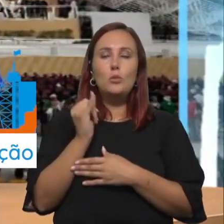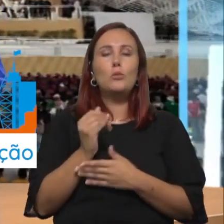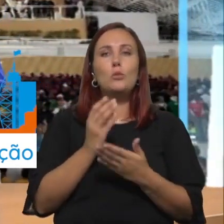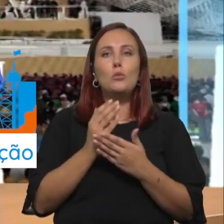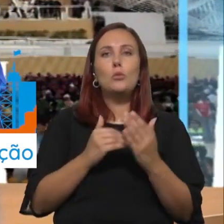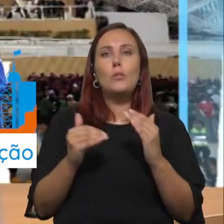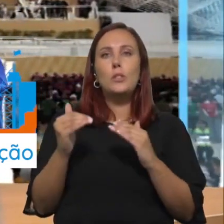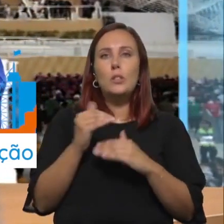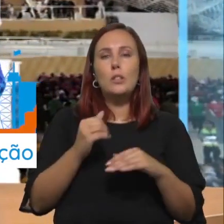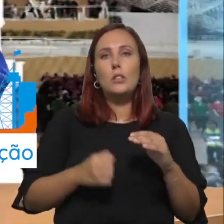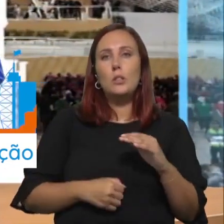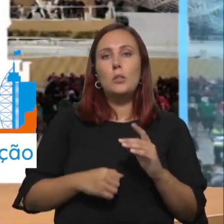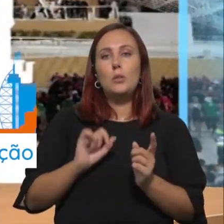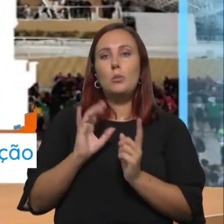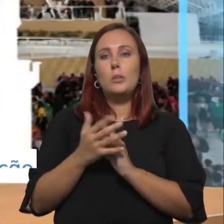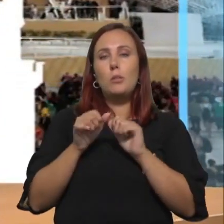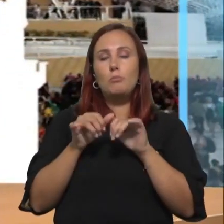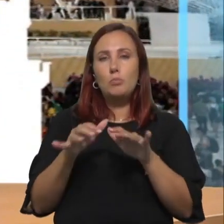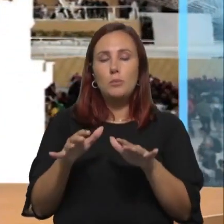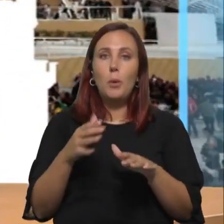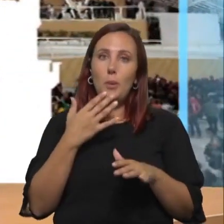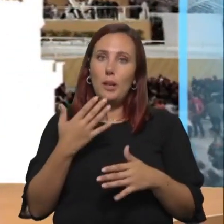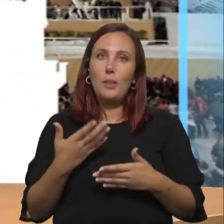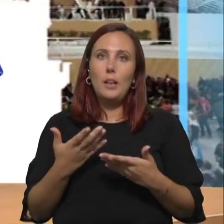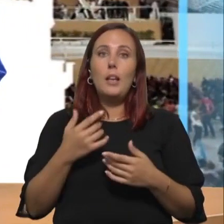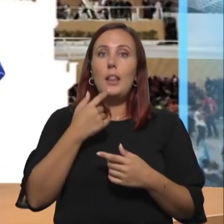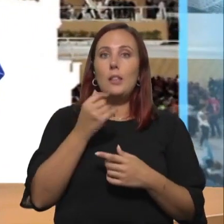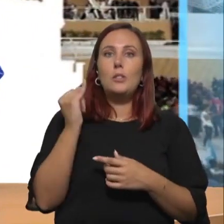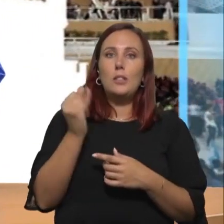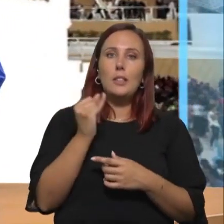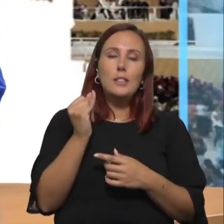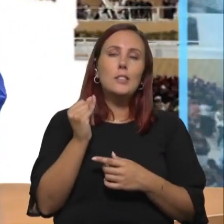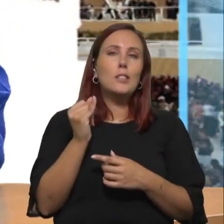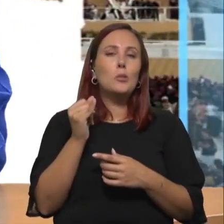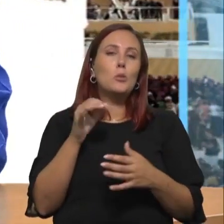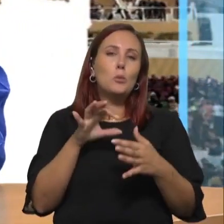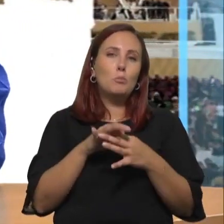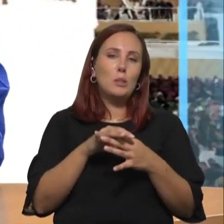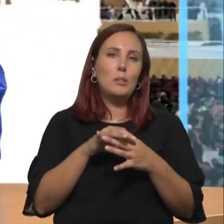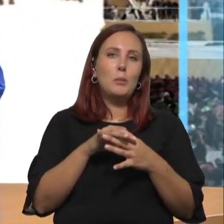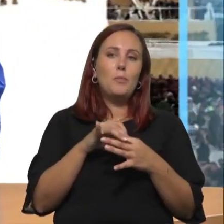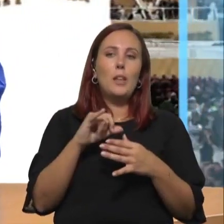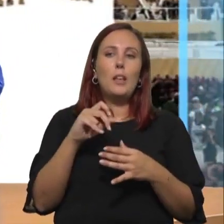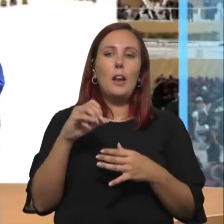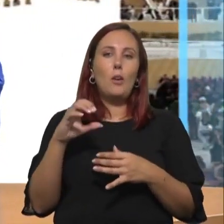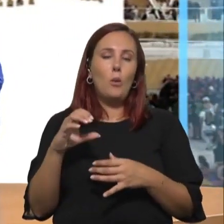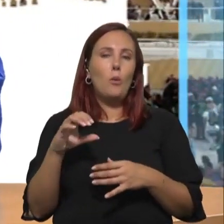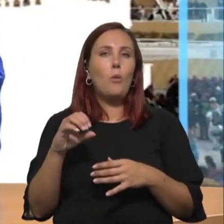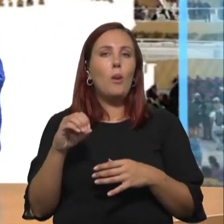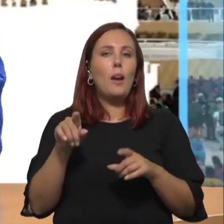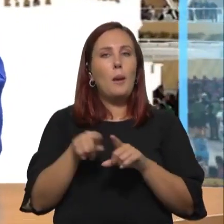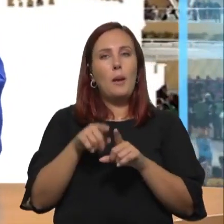em Catolicismo e Globalização. Eu vou passar a designar o Instituto como IACO, que é mais fácil. Sim. E sim, foi